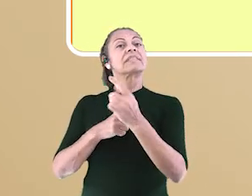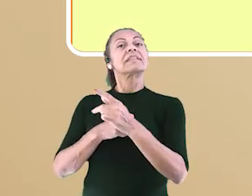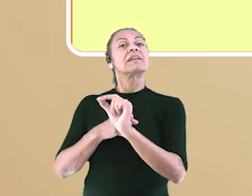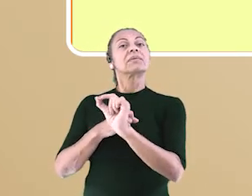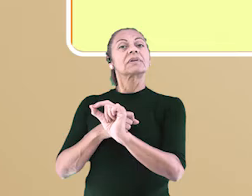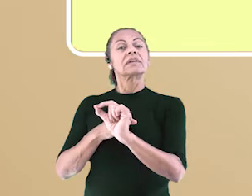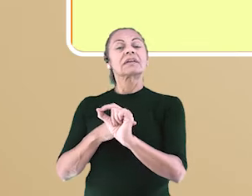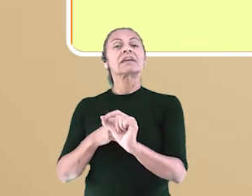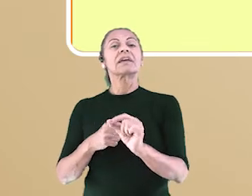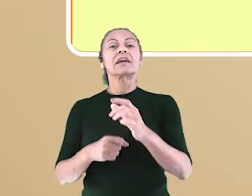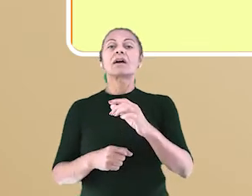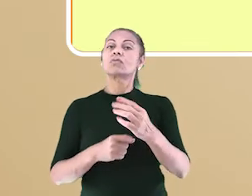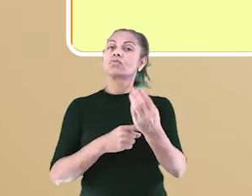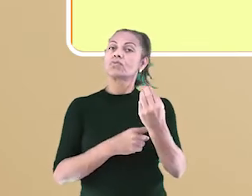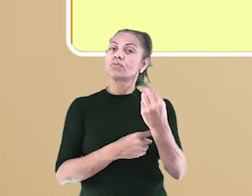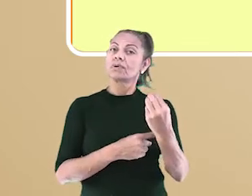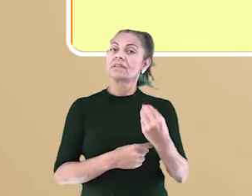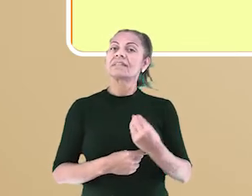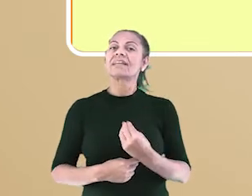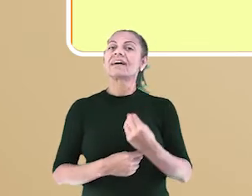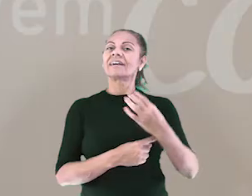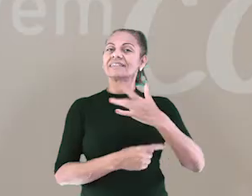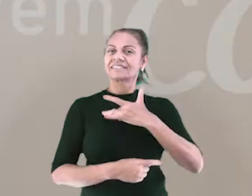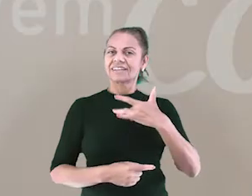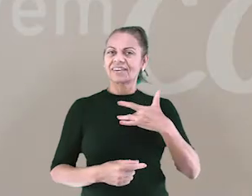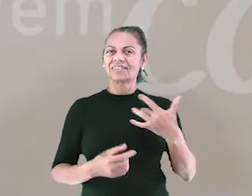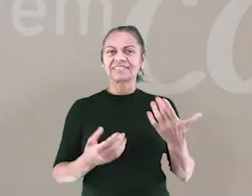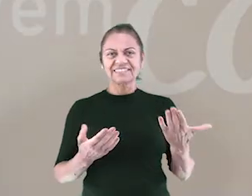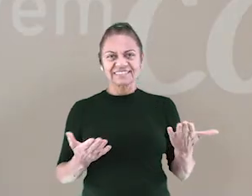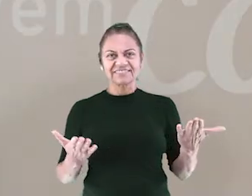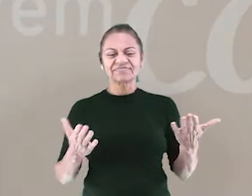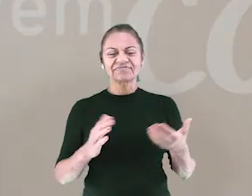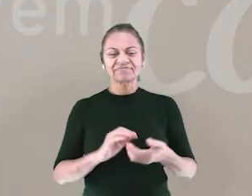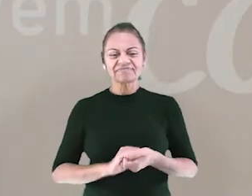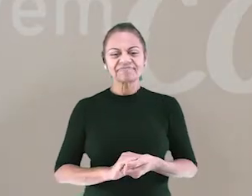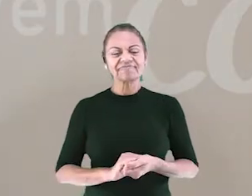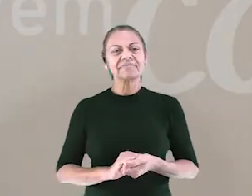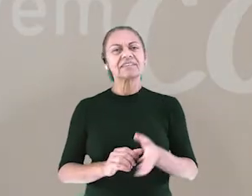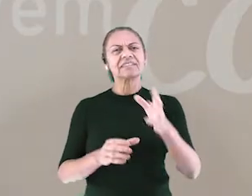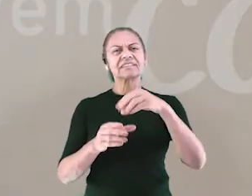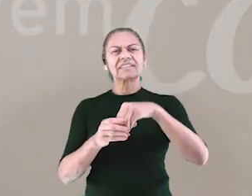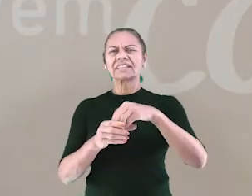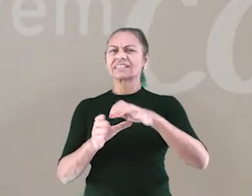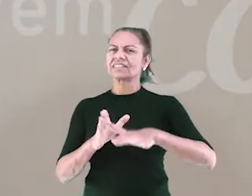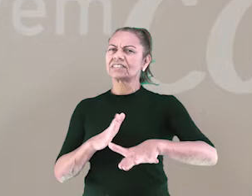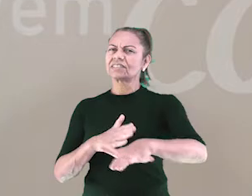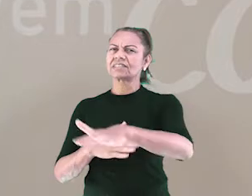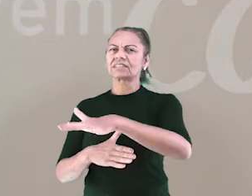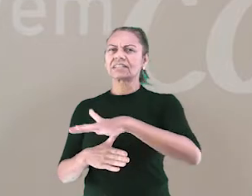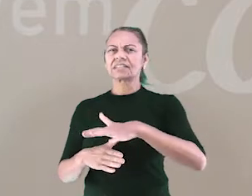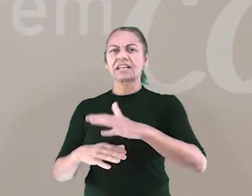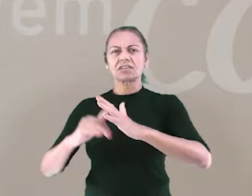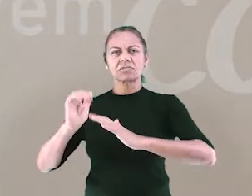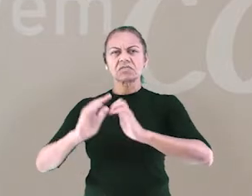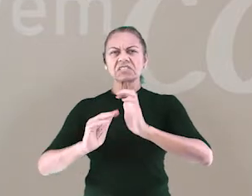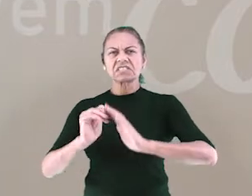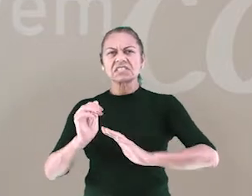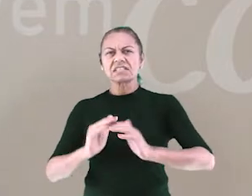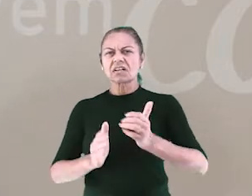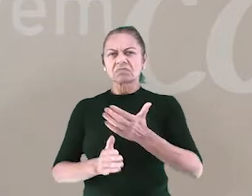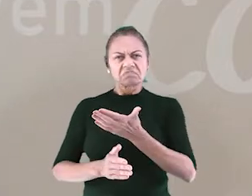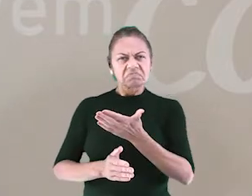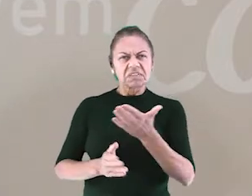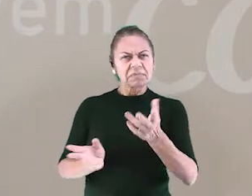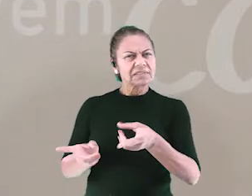é nos ajudar a cuidar da nossa saúde. Você percebe que cada profissão dessas tem um papel importante em